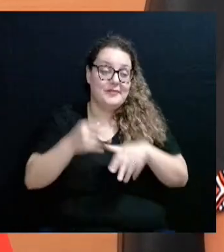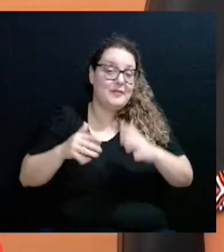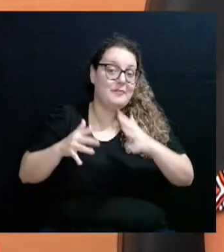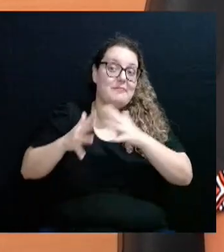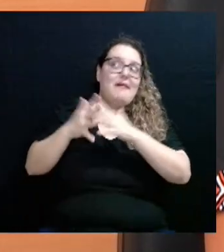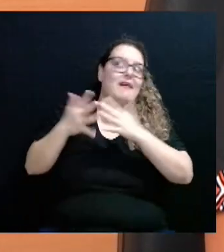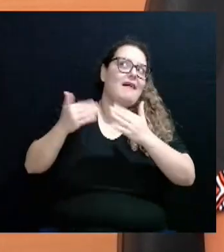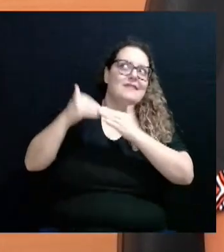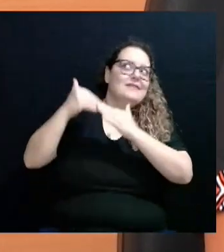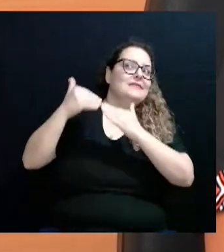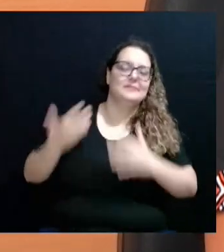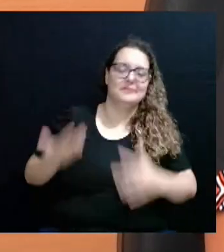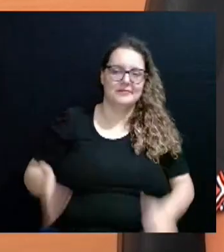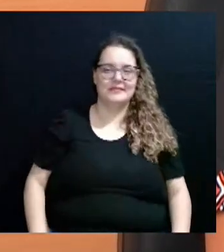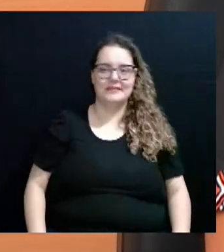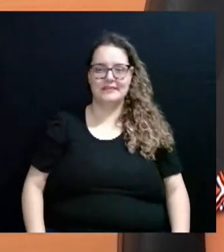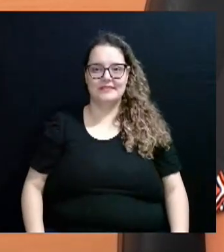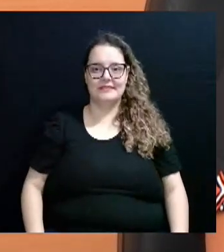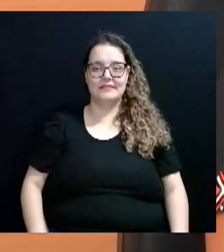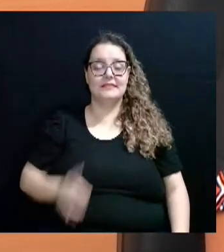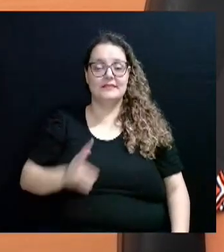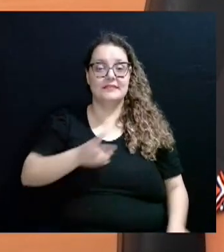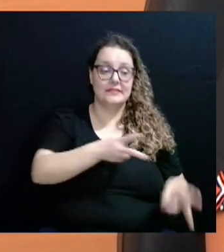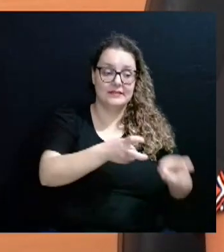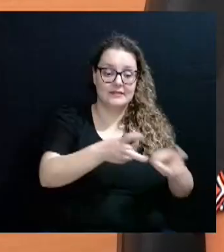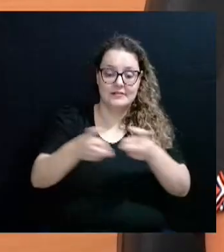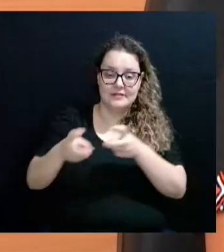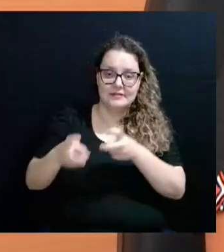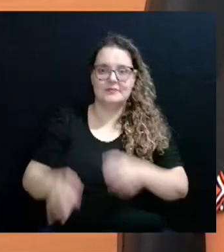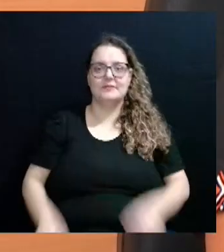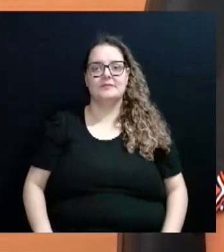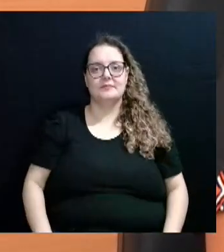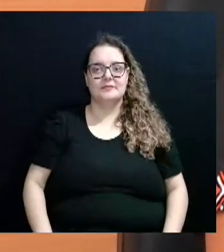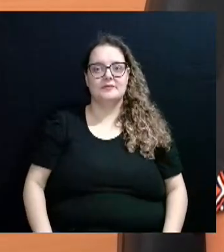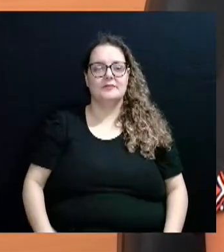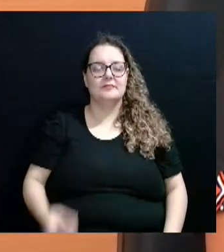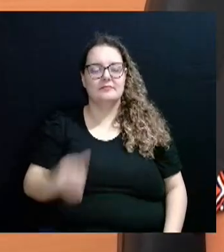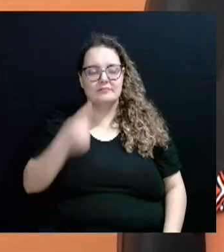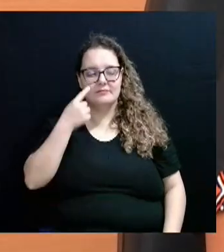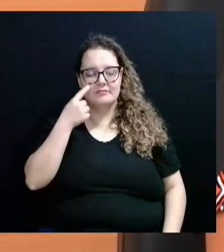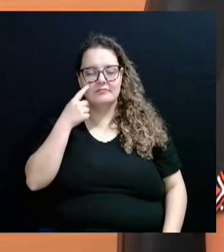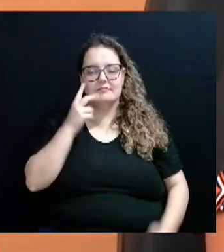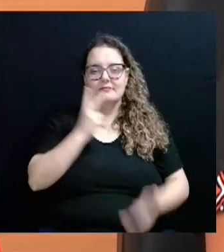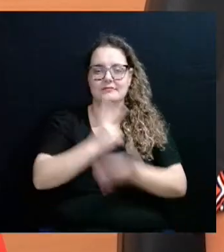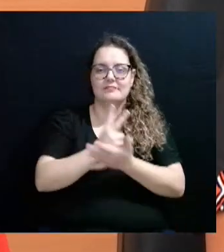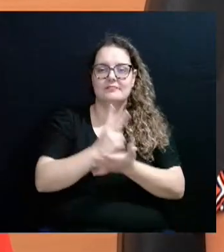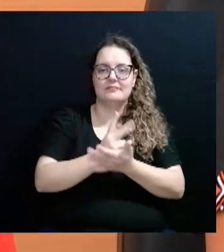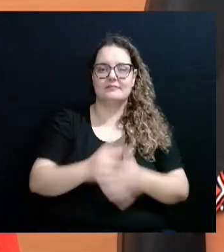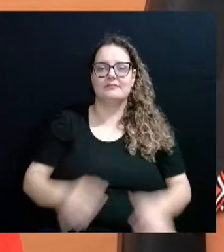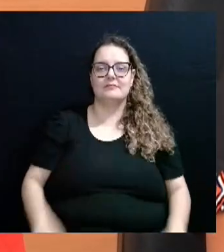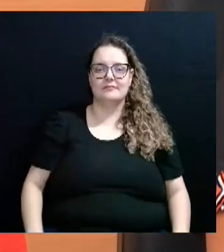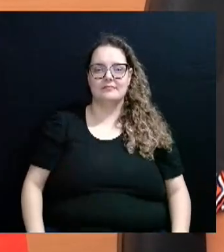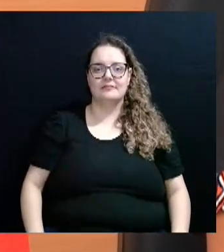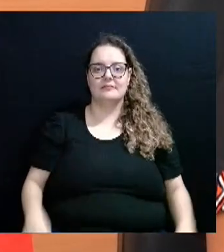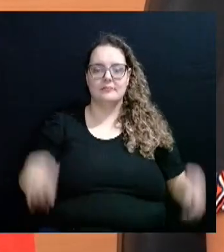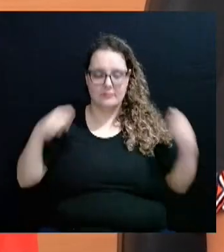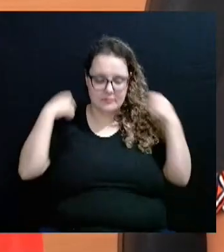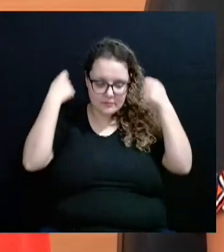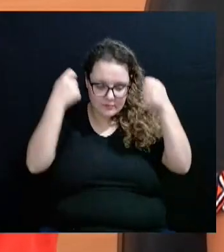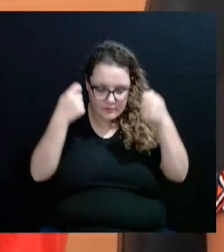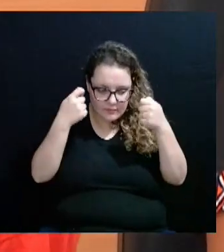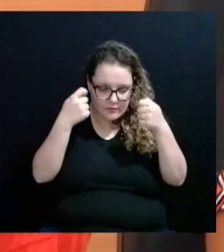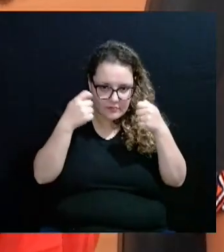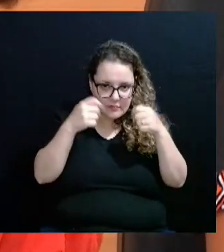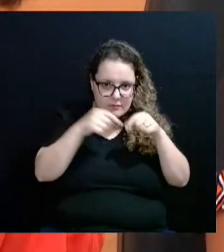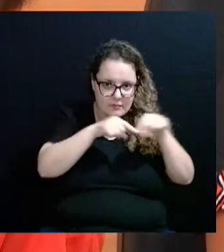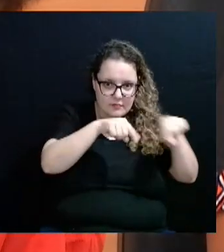E sempre observei, né? Sempre fui bom observador. Eu colocava um capuz na cabeça, ficava lá no cantinho da sala, torcendo